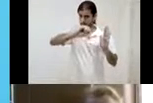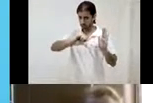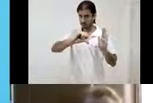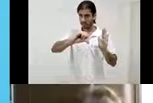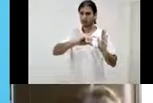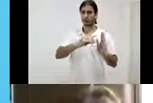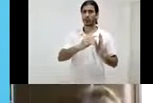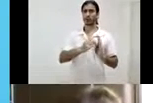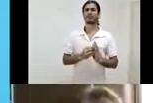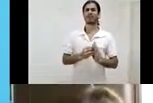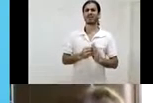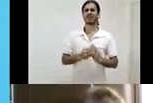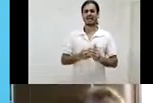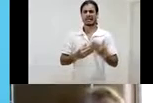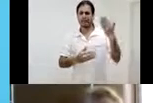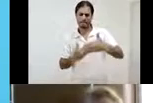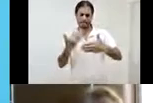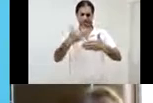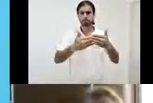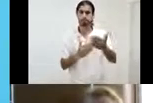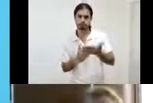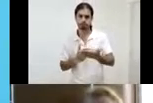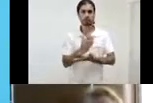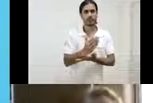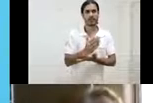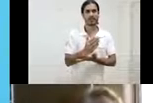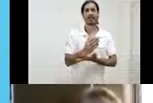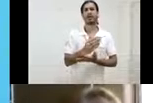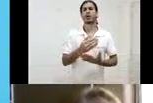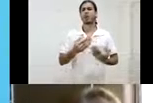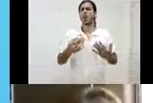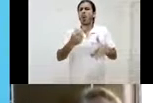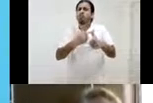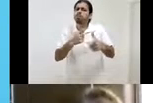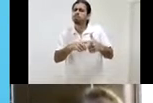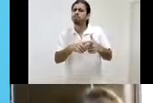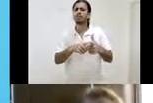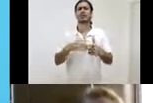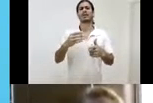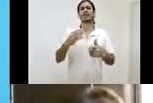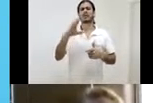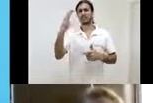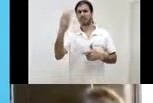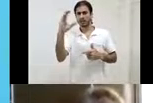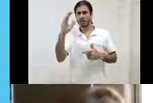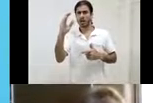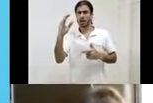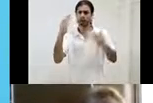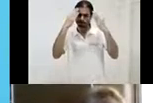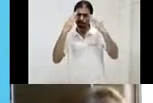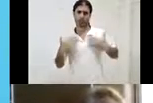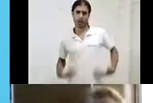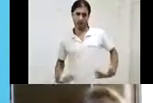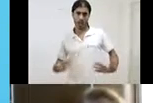das ciências físicas e naturais, como... E aí nós temos uma... Aquilo que era concebido como